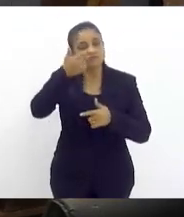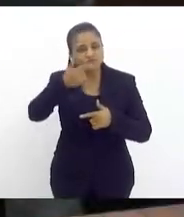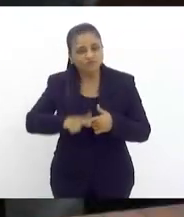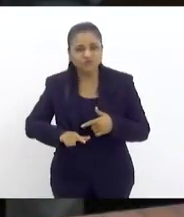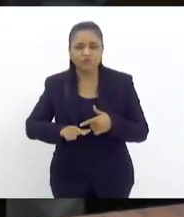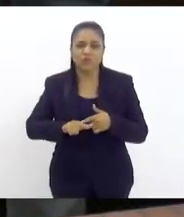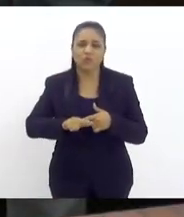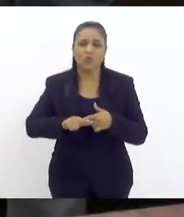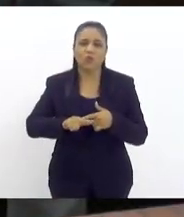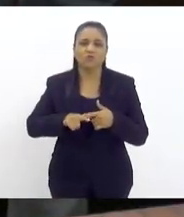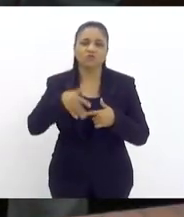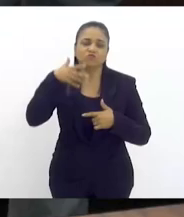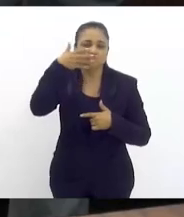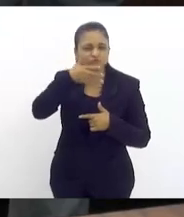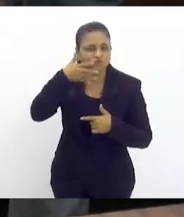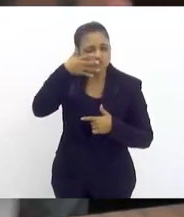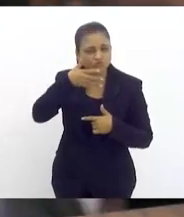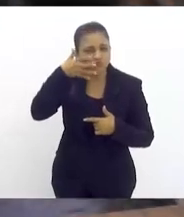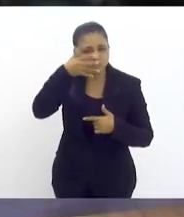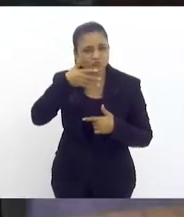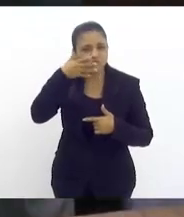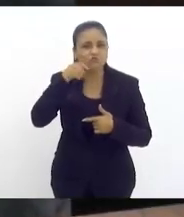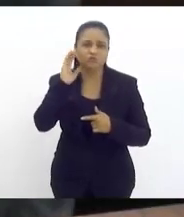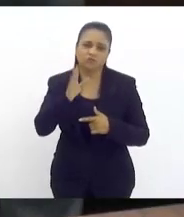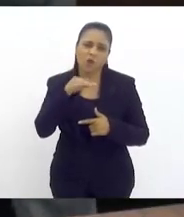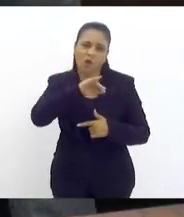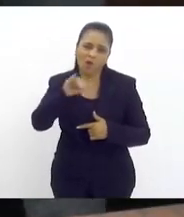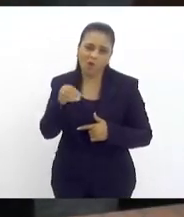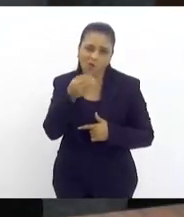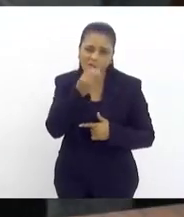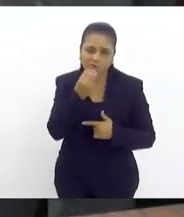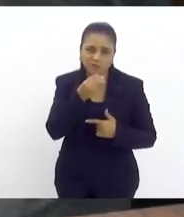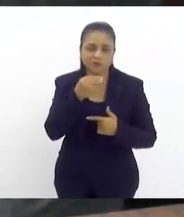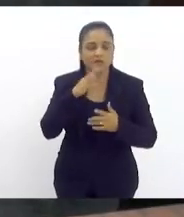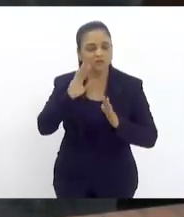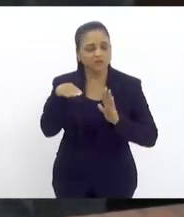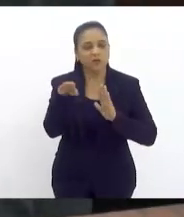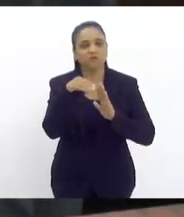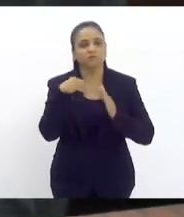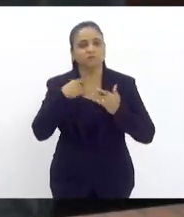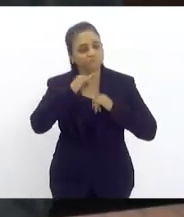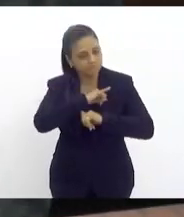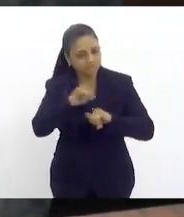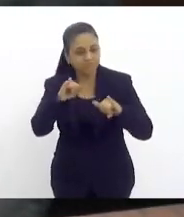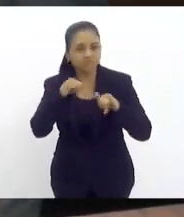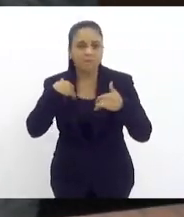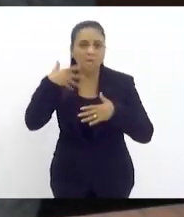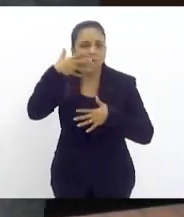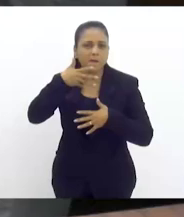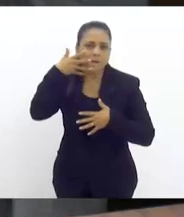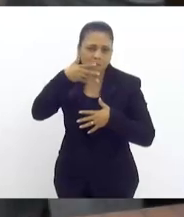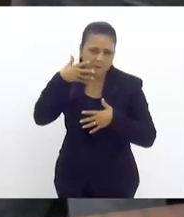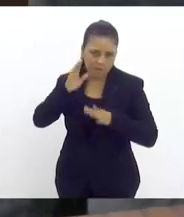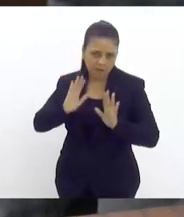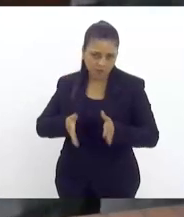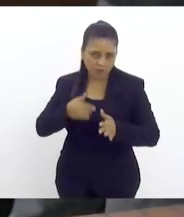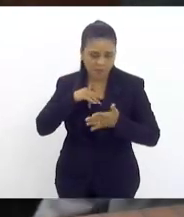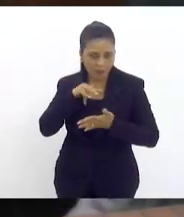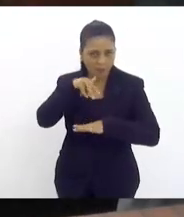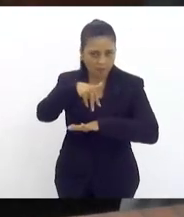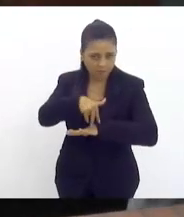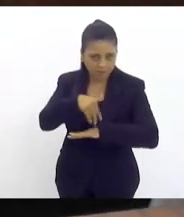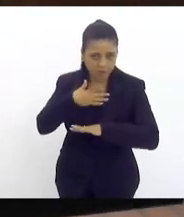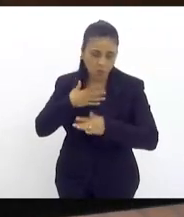repetir e fazer um discurso, porque já tive a oportunidade de colocar aqui a minha posição, E fico